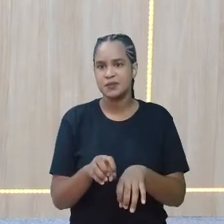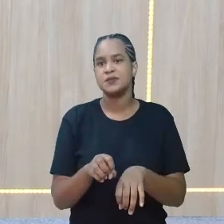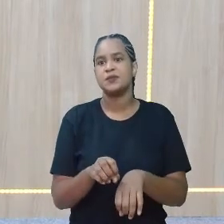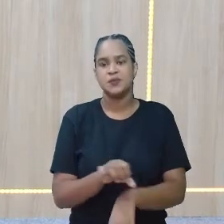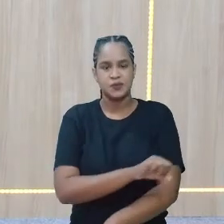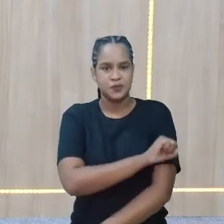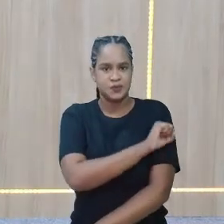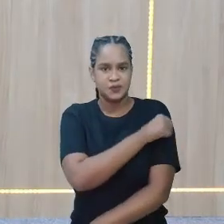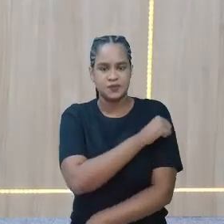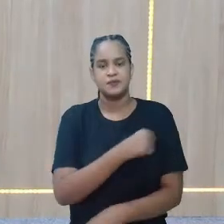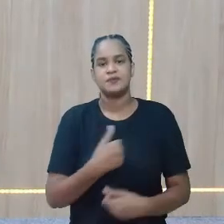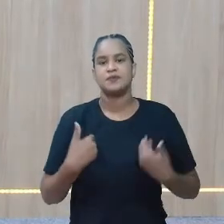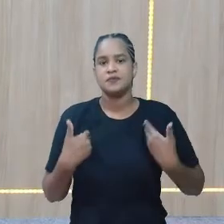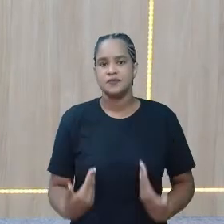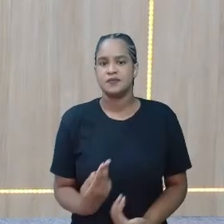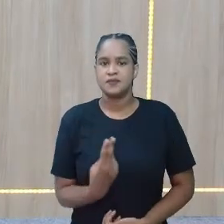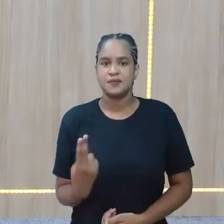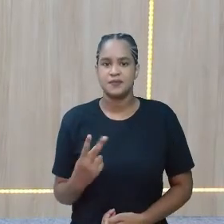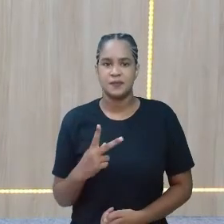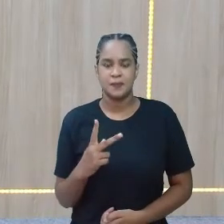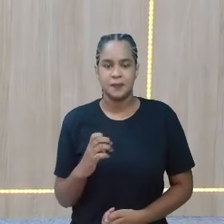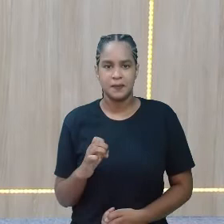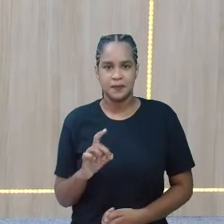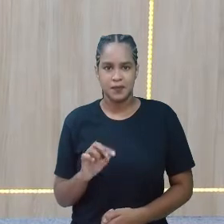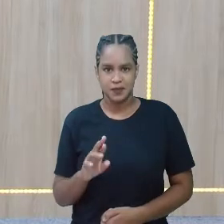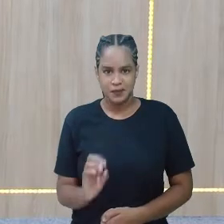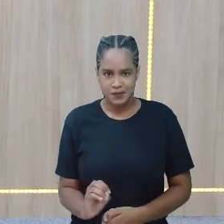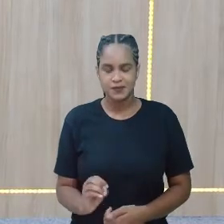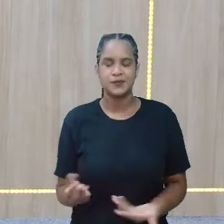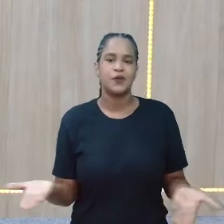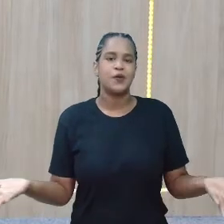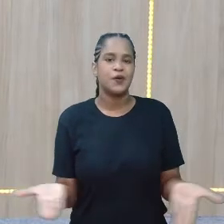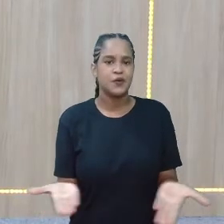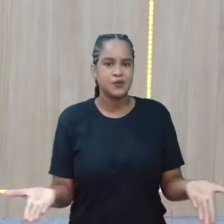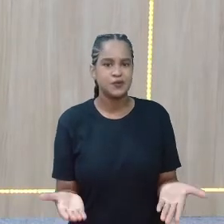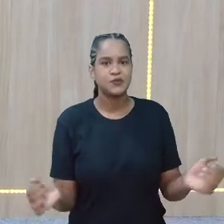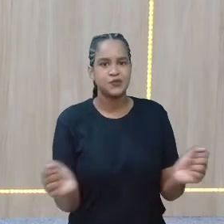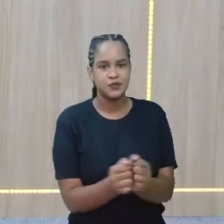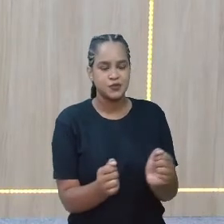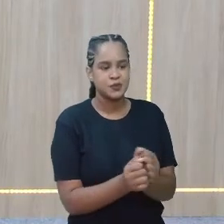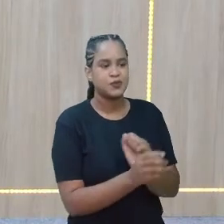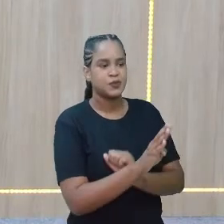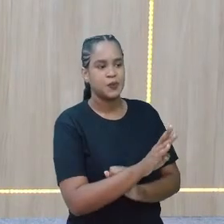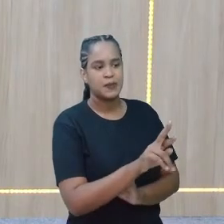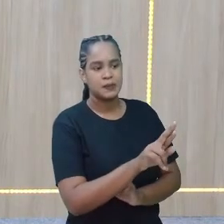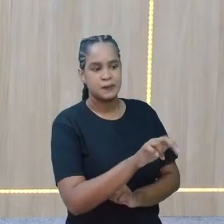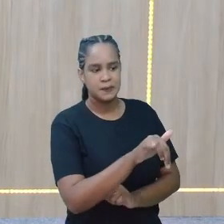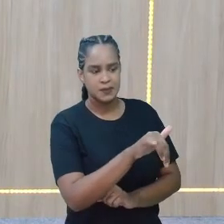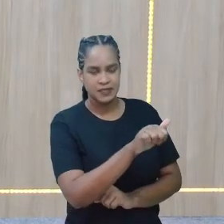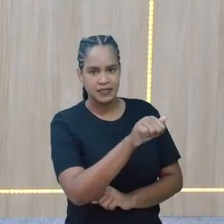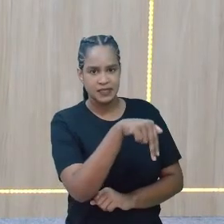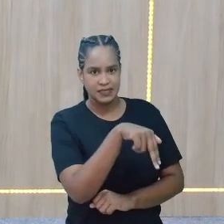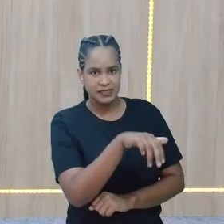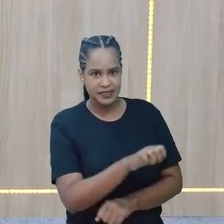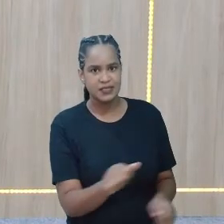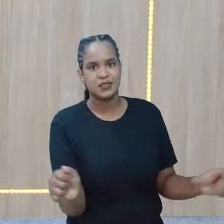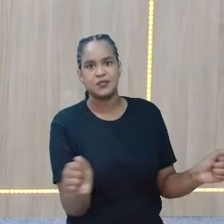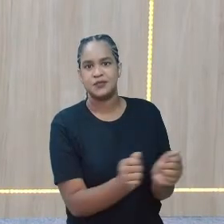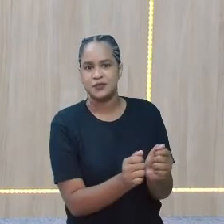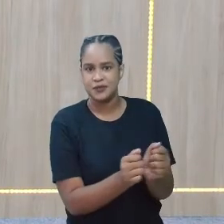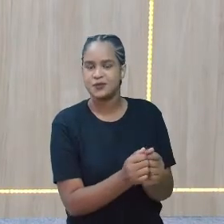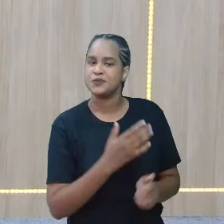ano. Eu me chamo Pedro Vitor e hoje estou aqui com Briane, vai fazer companhia, certo, a mim, para a